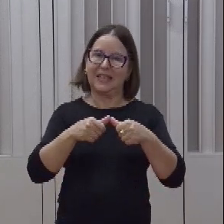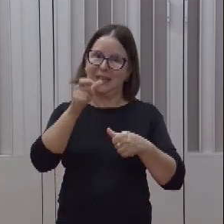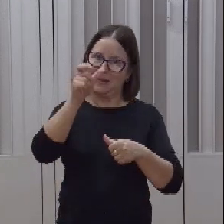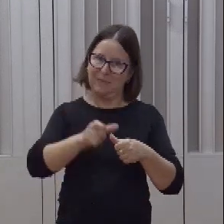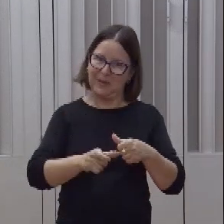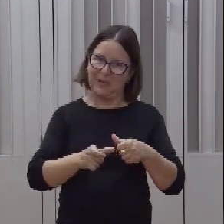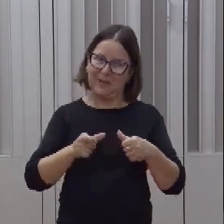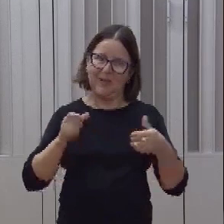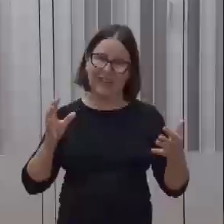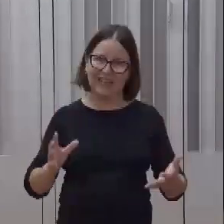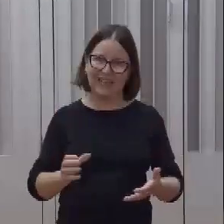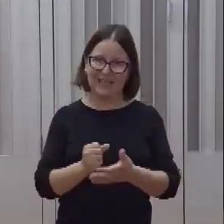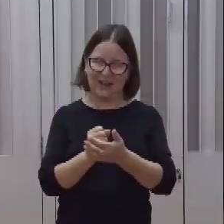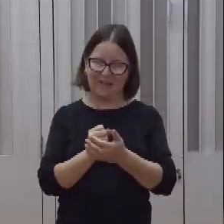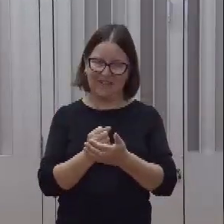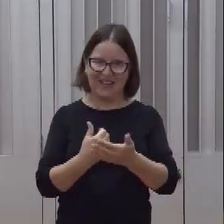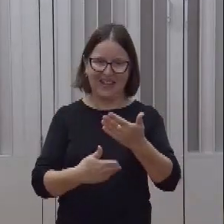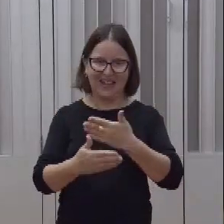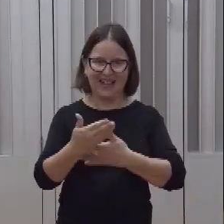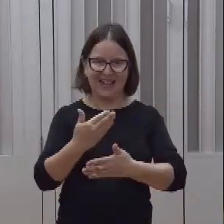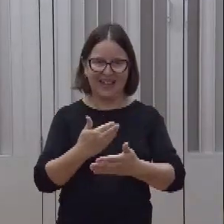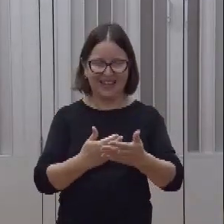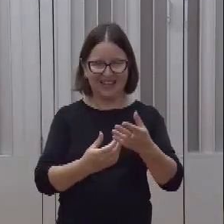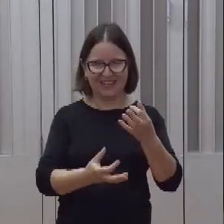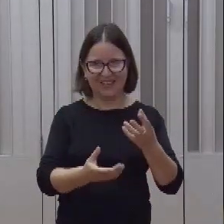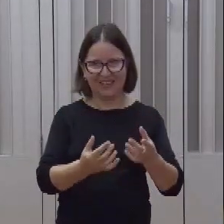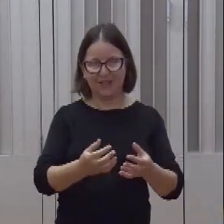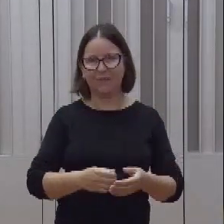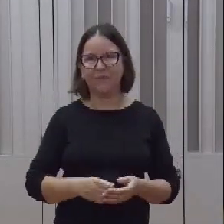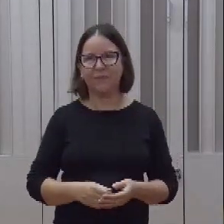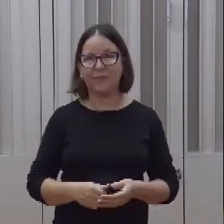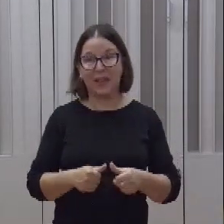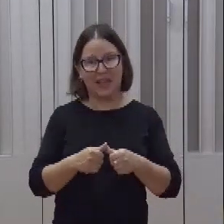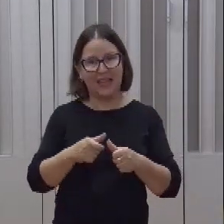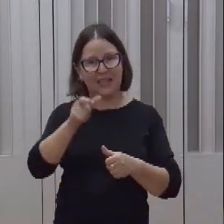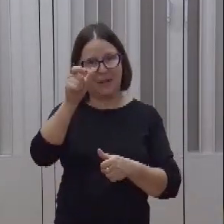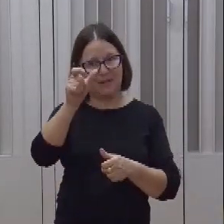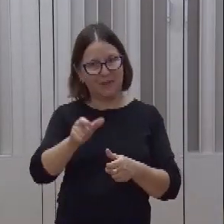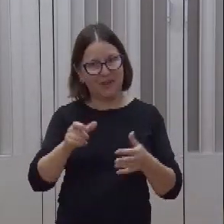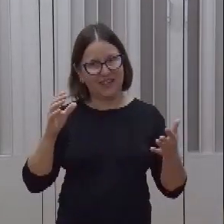fogo. Esse mesmo será salvo.